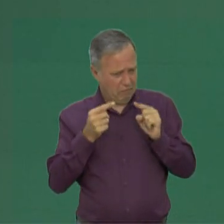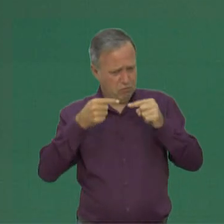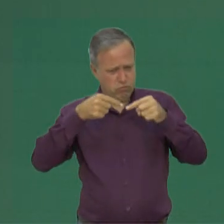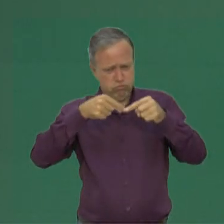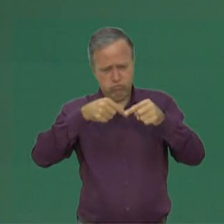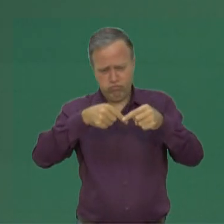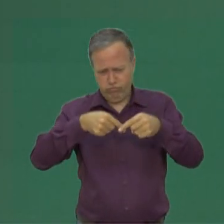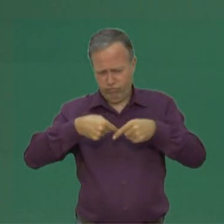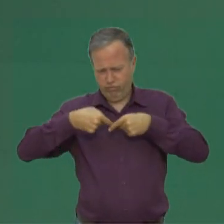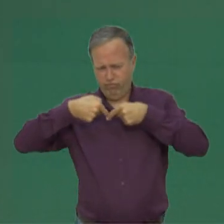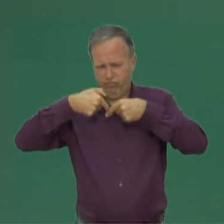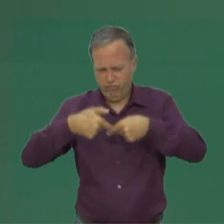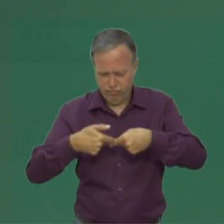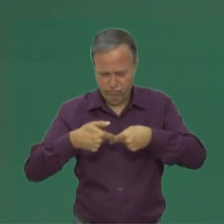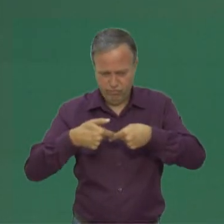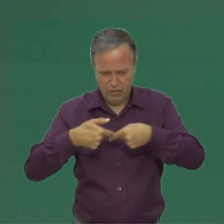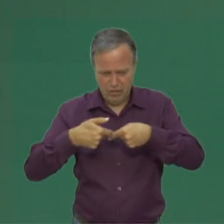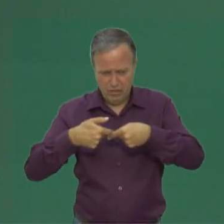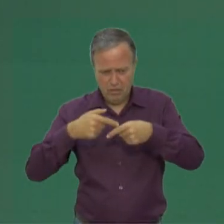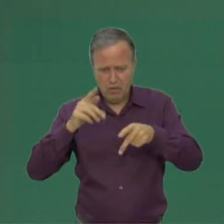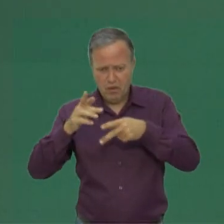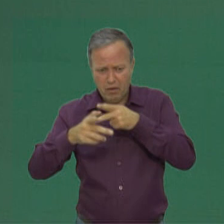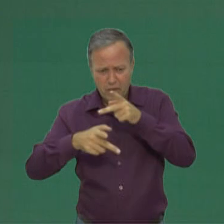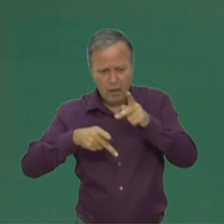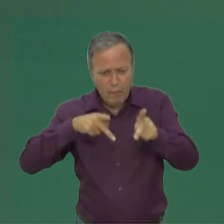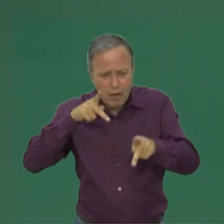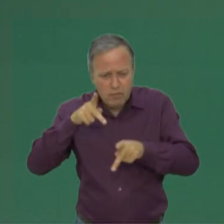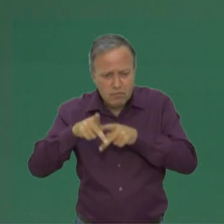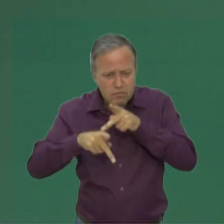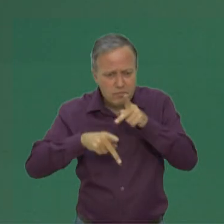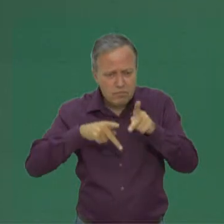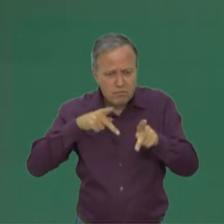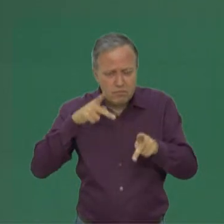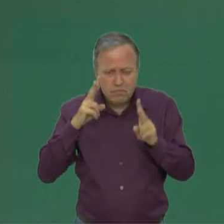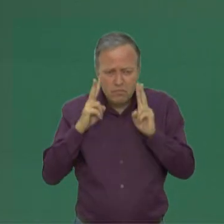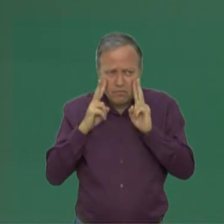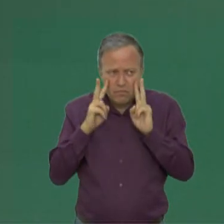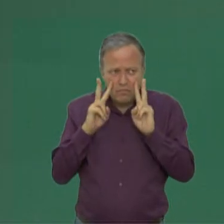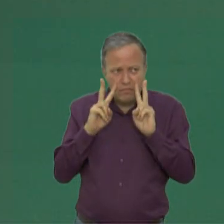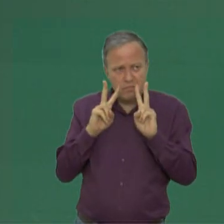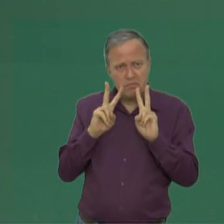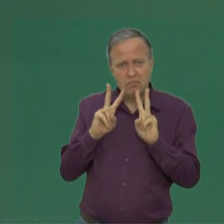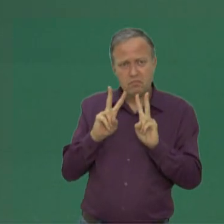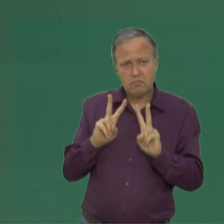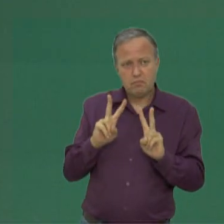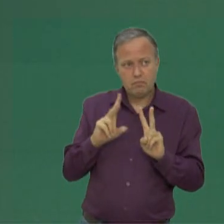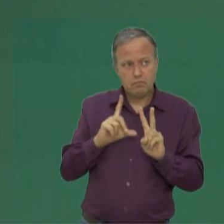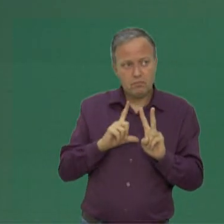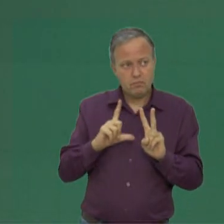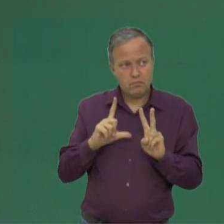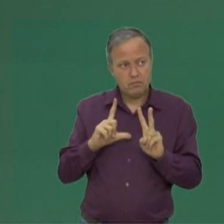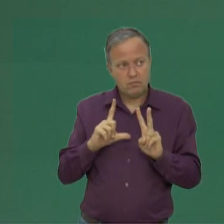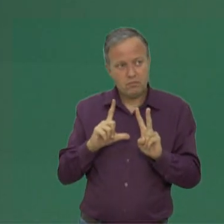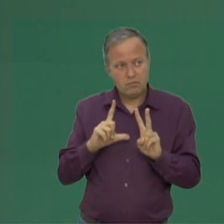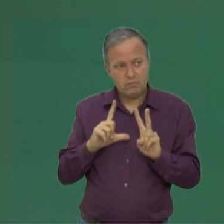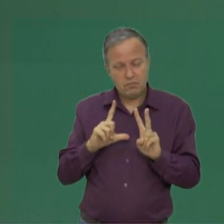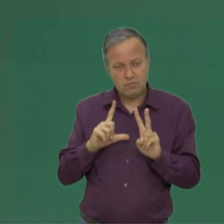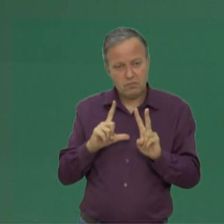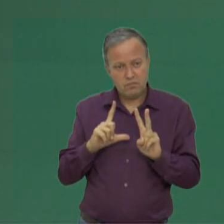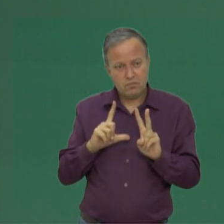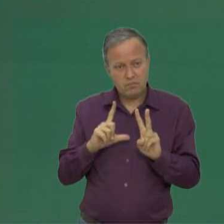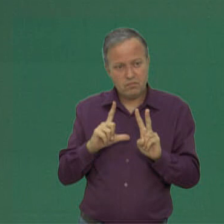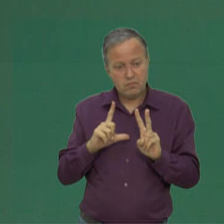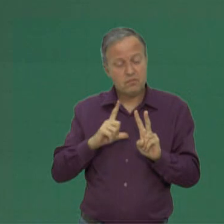demás pasajeros a duelo de naipes. Então aqui, um típico vício, né? Também além